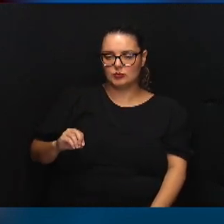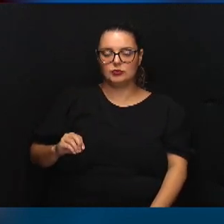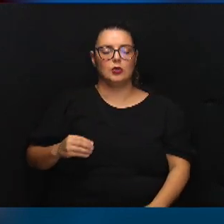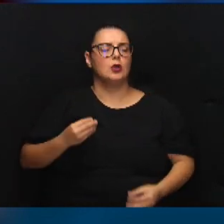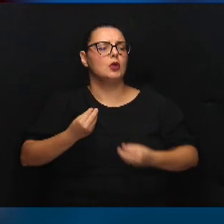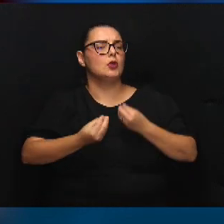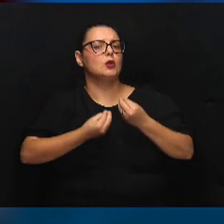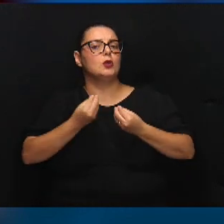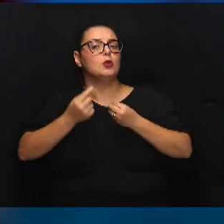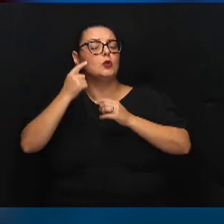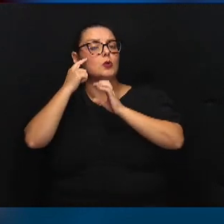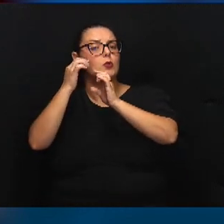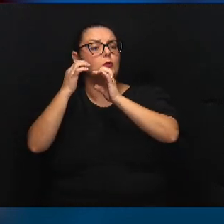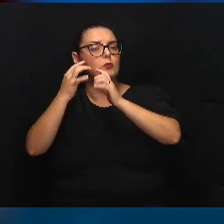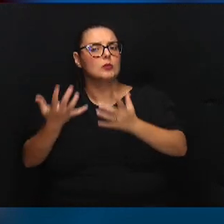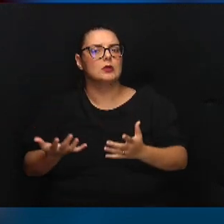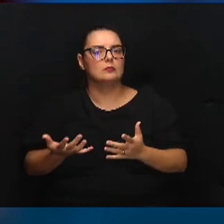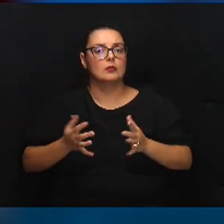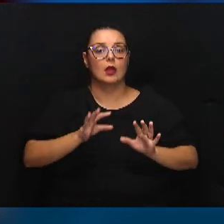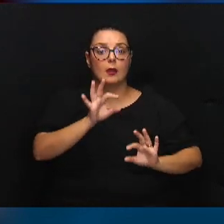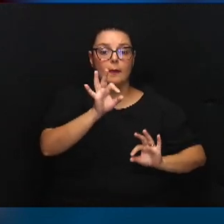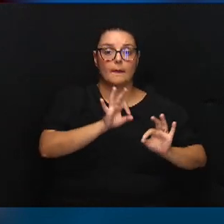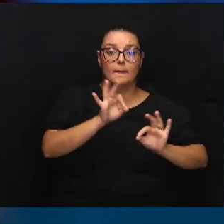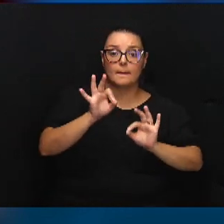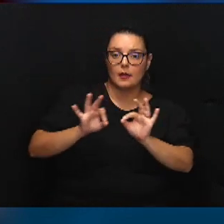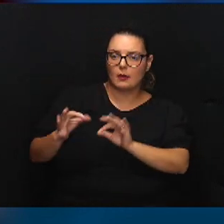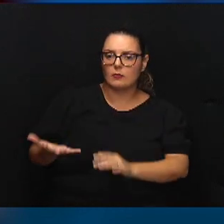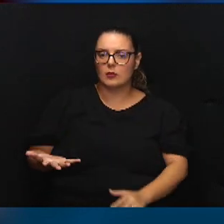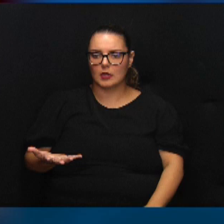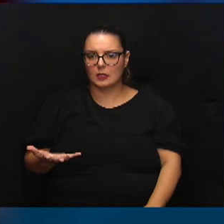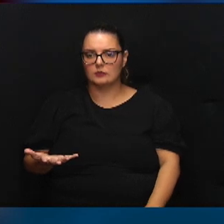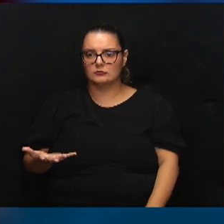questão de pensar e preparar